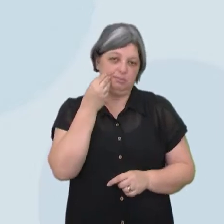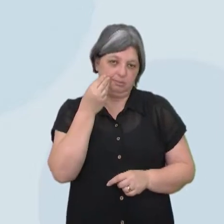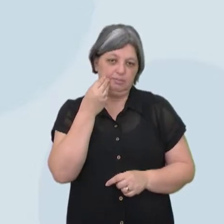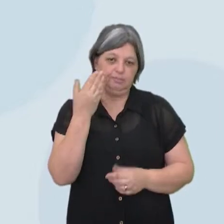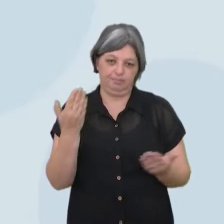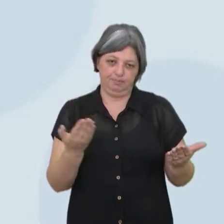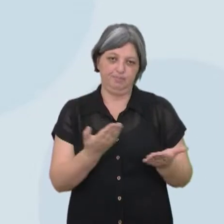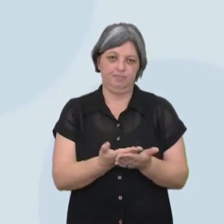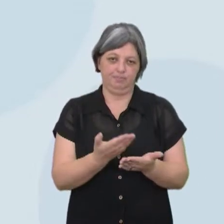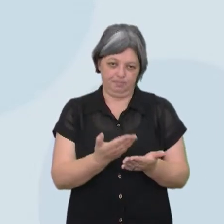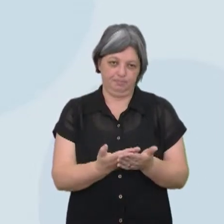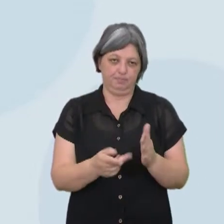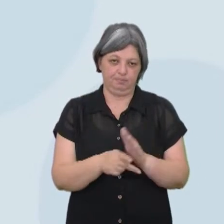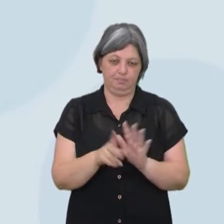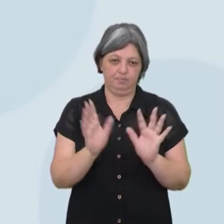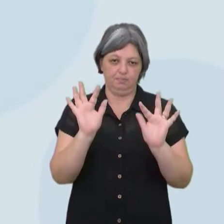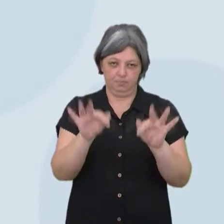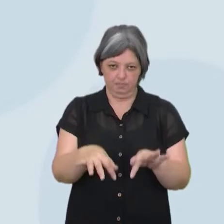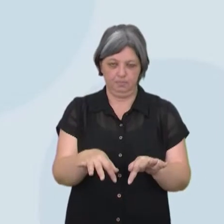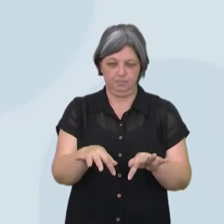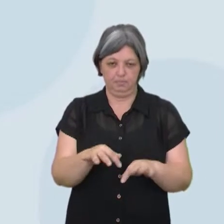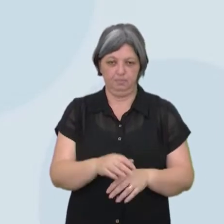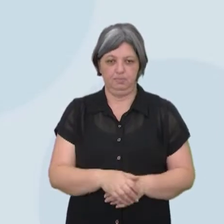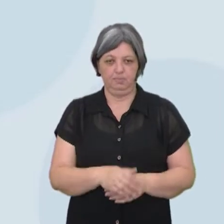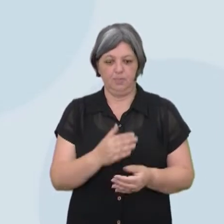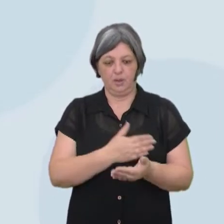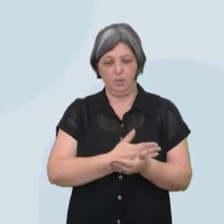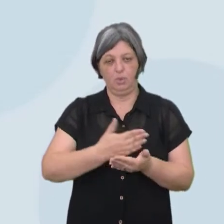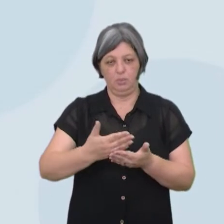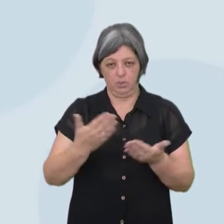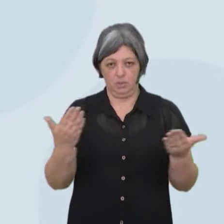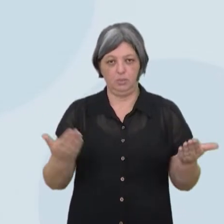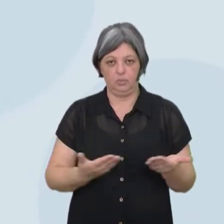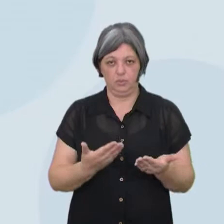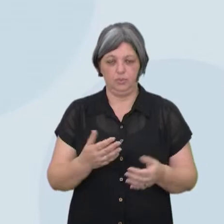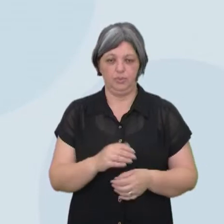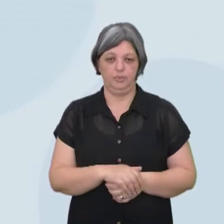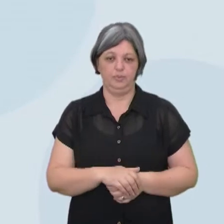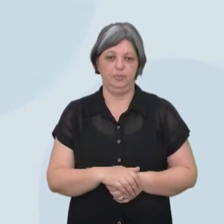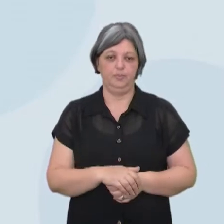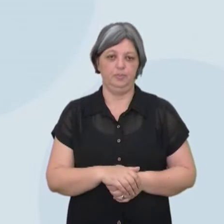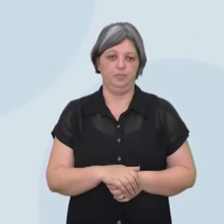nessa nossa sistematização que a gente está iniciando aí hoje, tá bom?